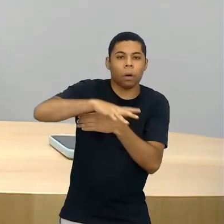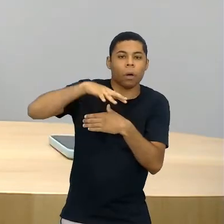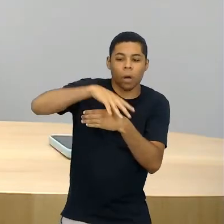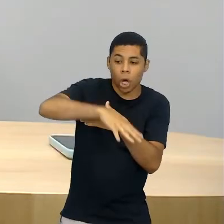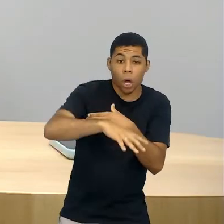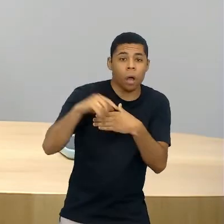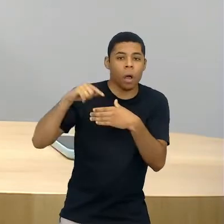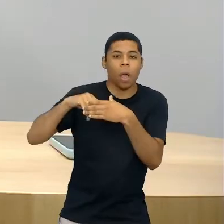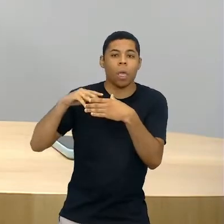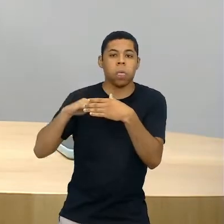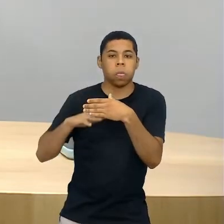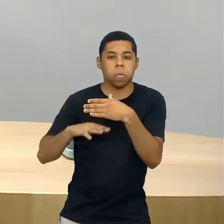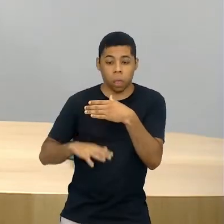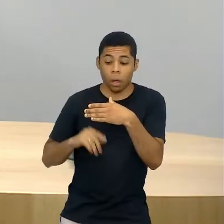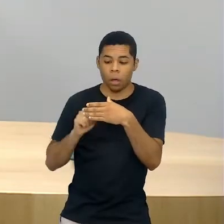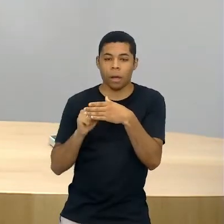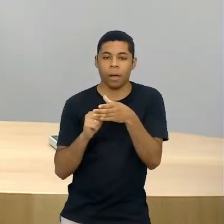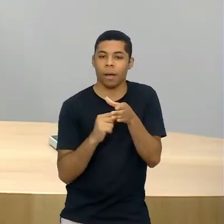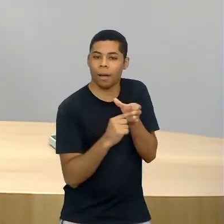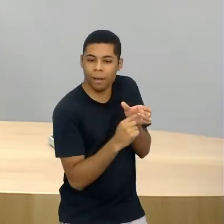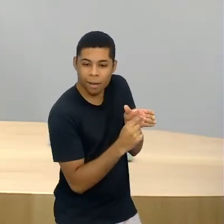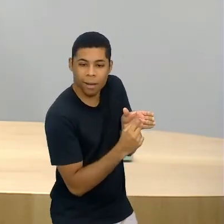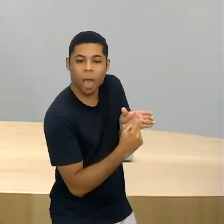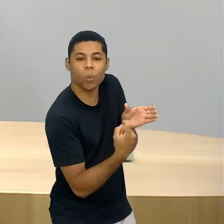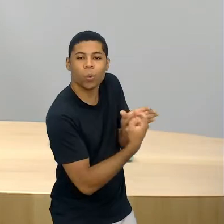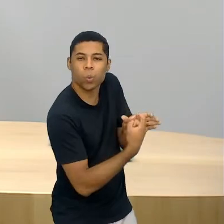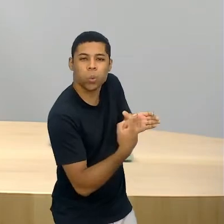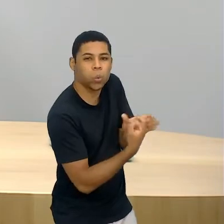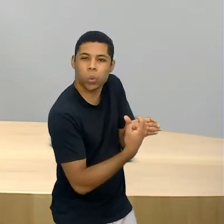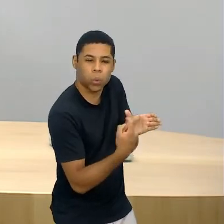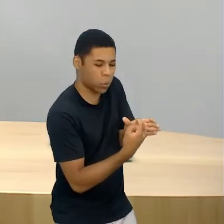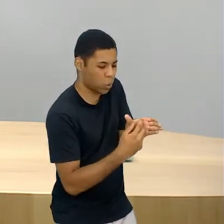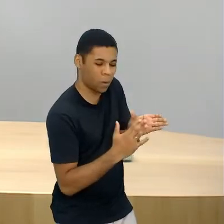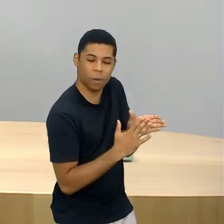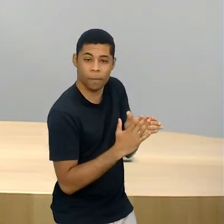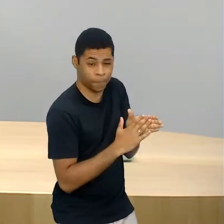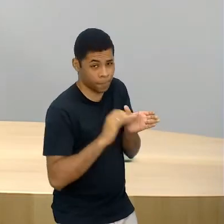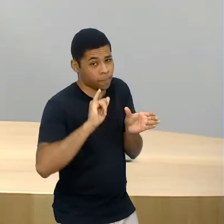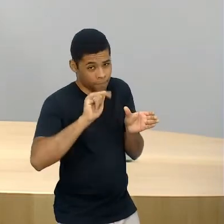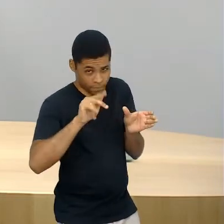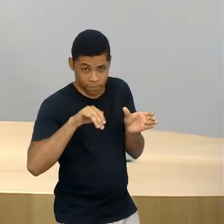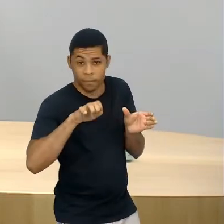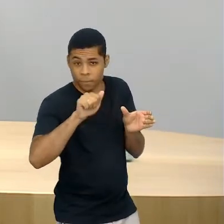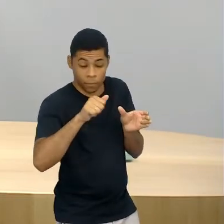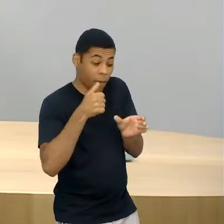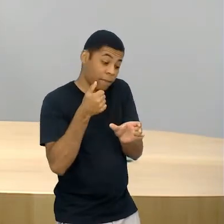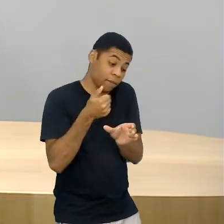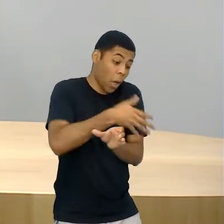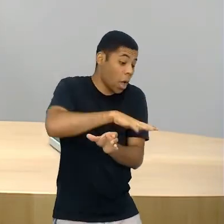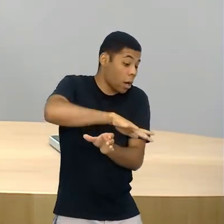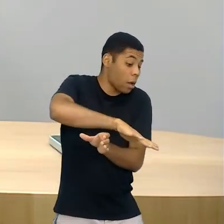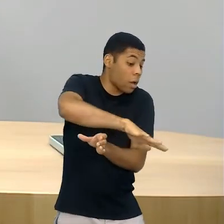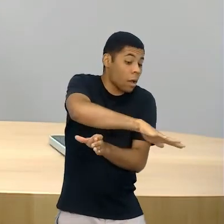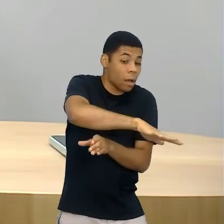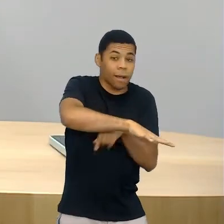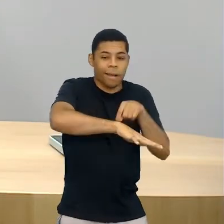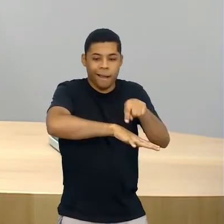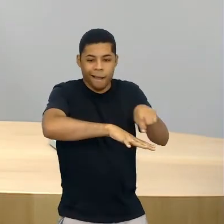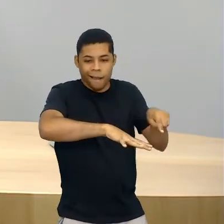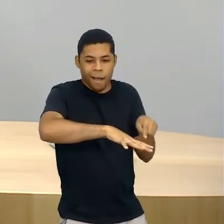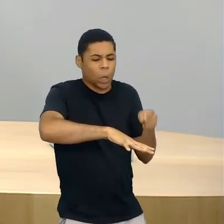terrestre e ela quer ir para fora, né? Mas só que no decorrer desse tempo já vão formando as rochas, porque